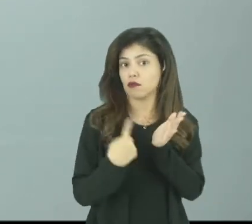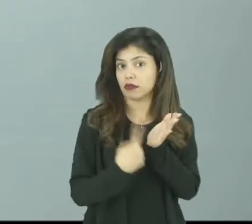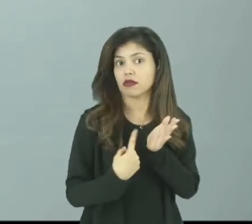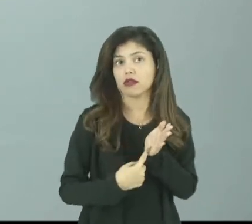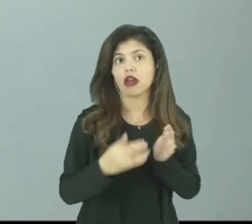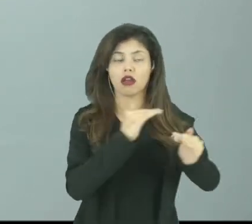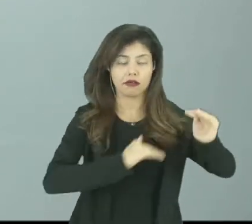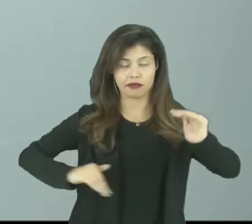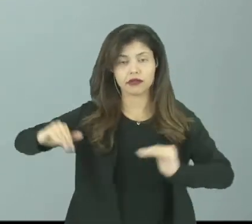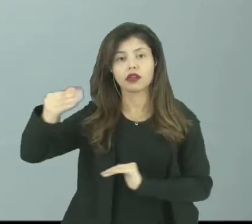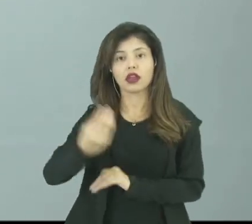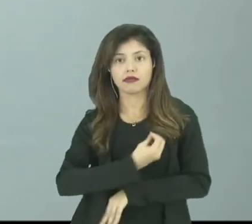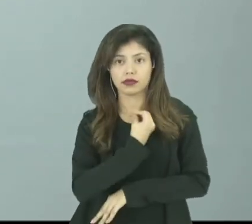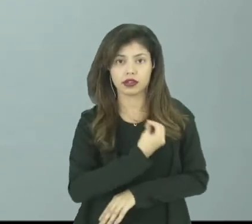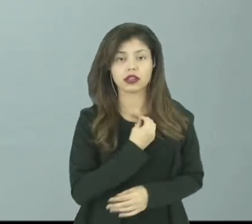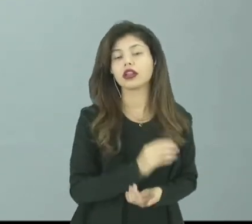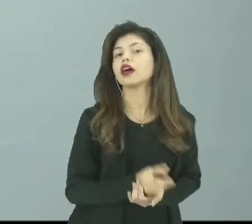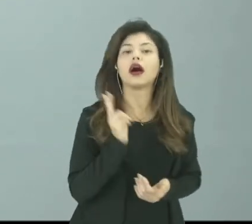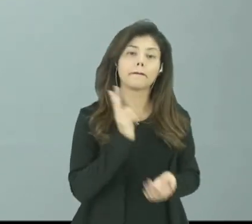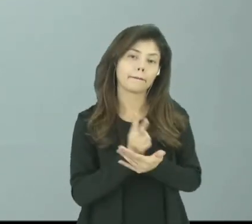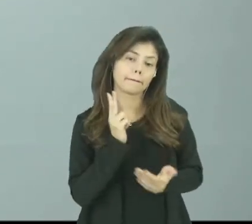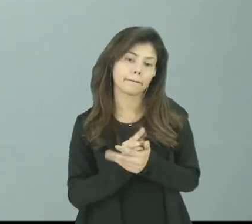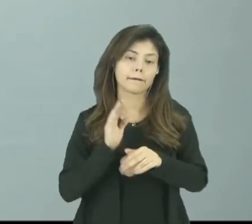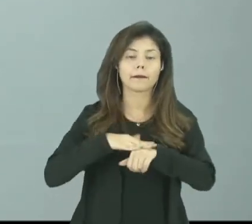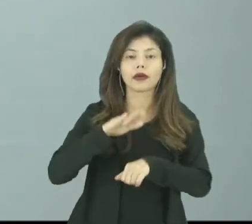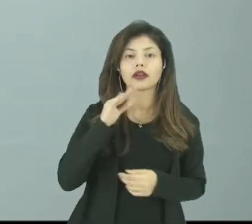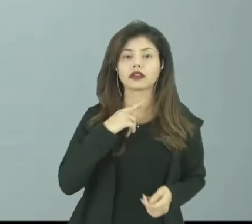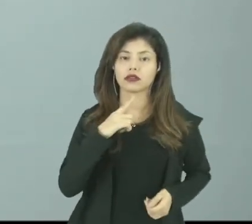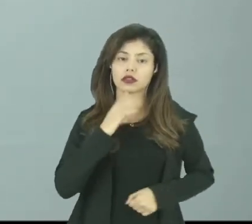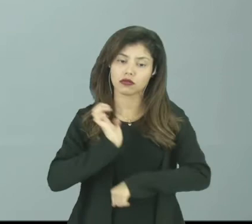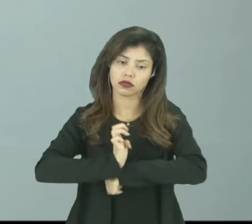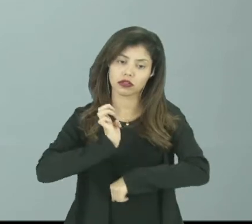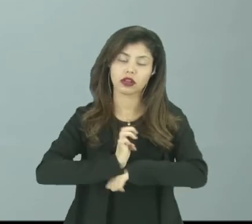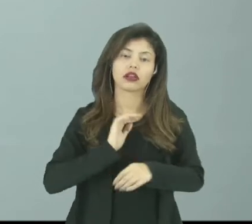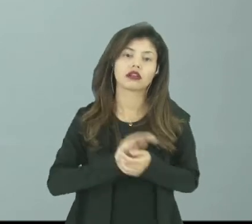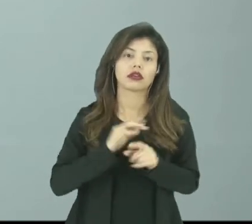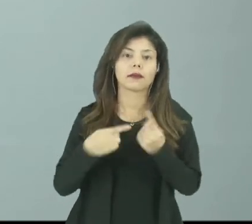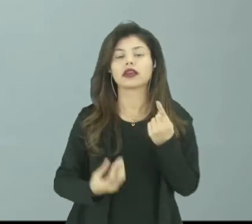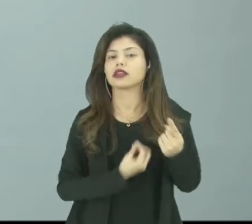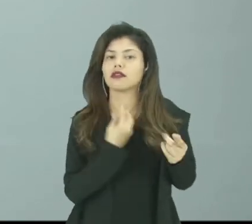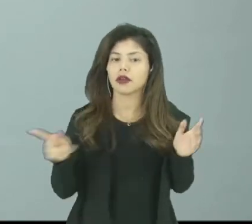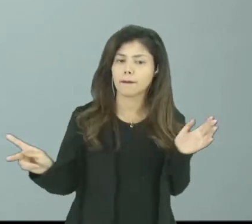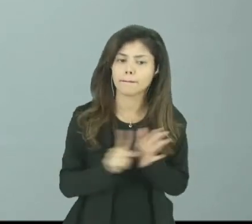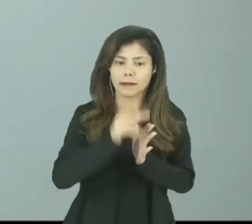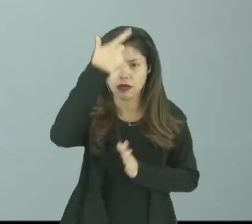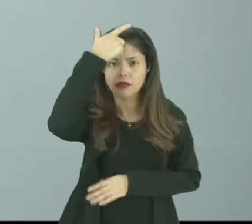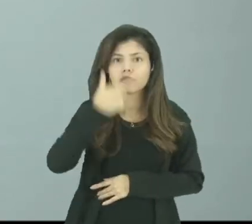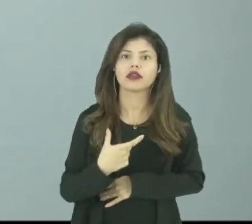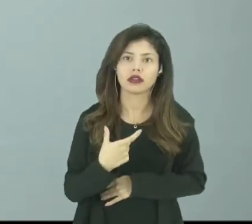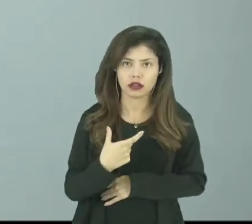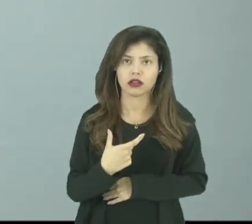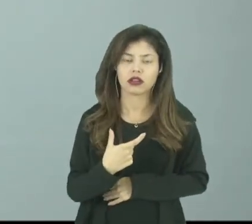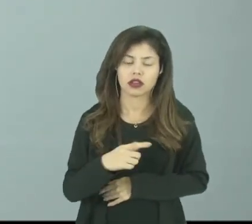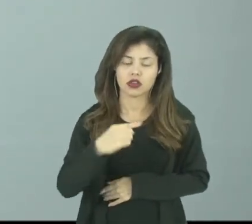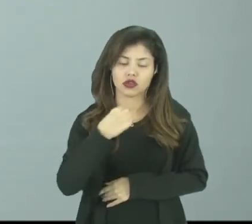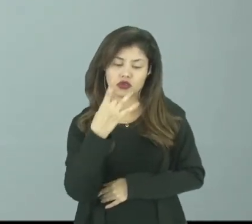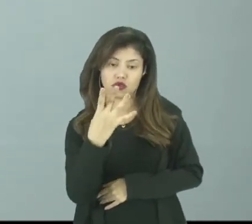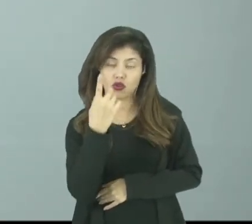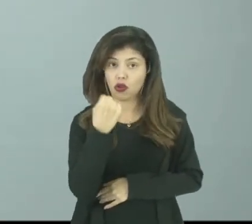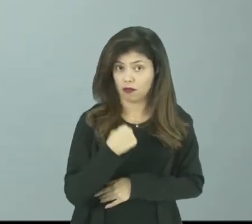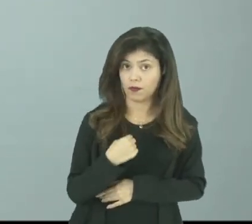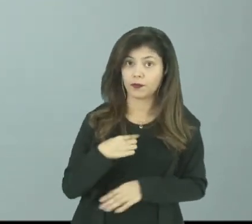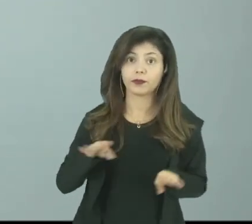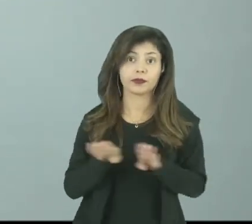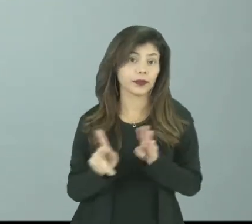é justamente a vida. Por mais que eu esteja no Estado, mas a vida me pertence, só eu tenho esse poder de ter a minha